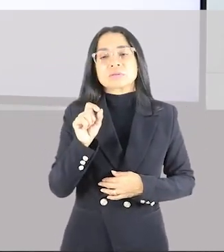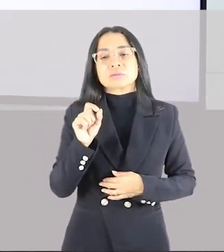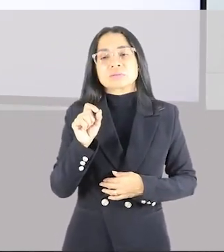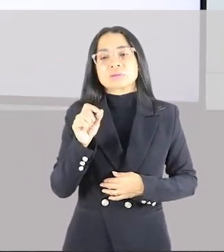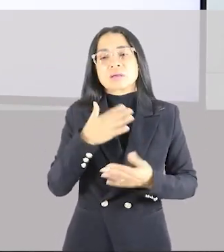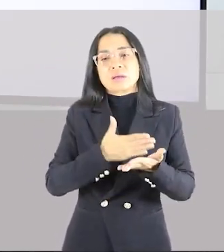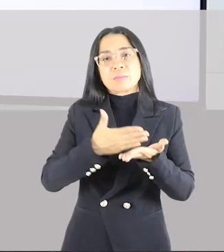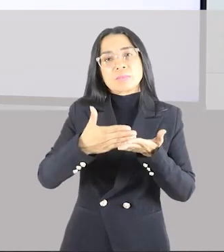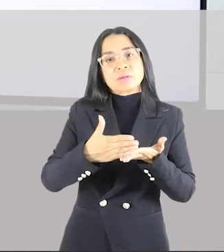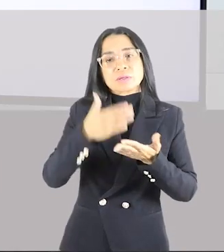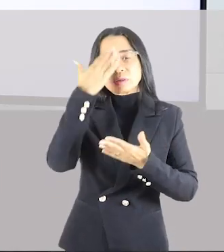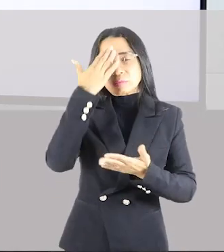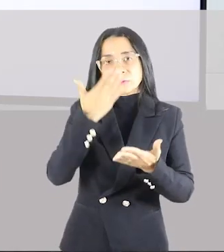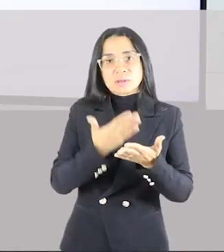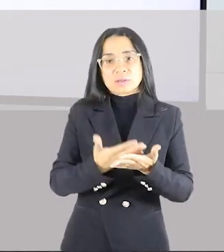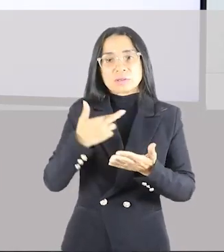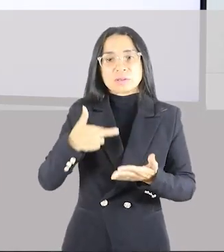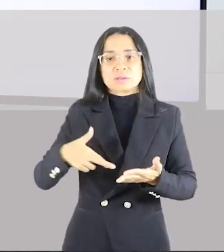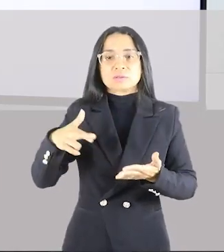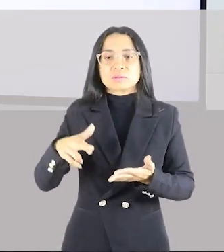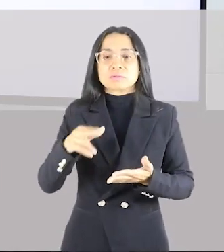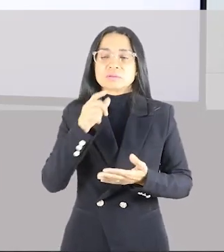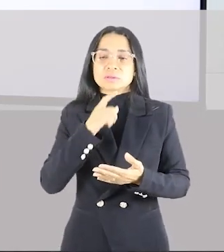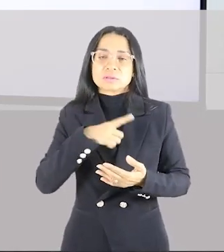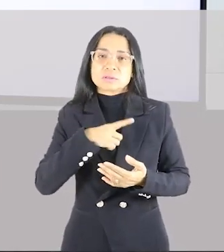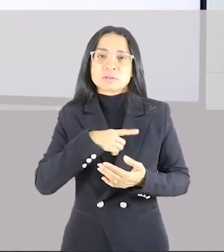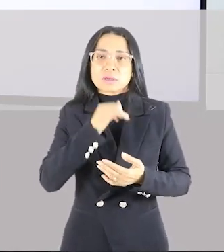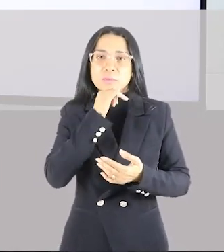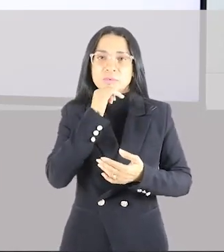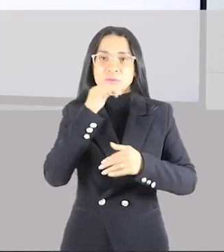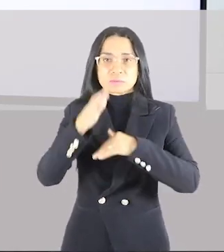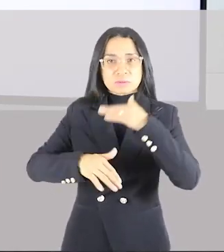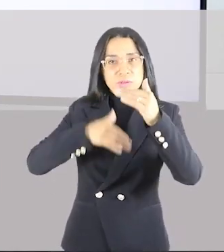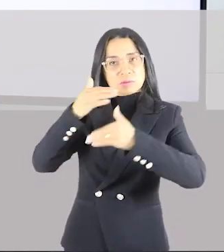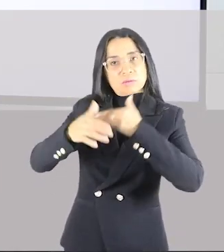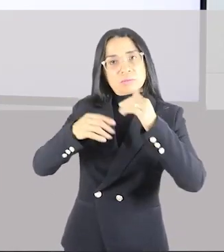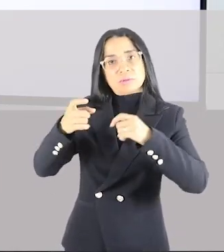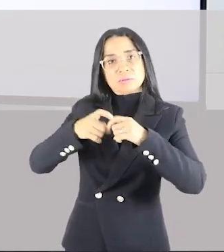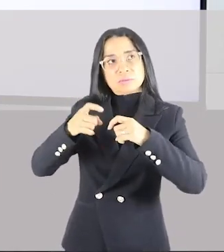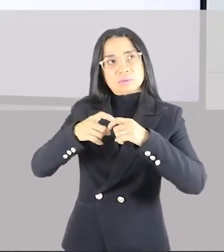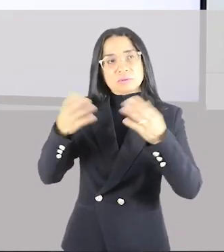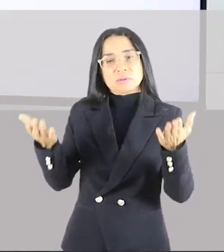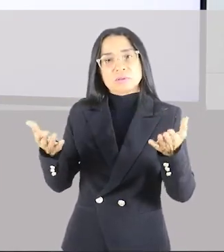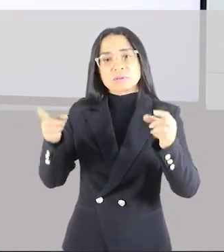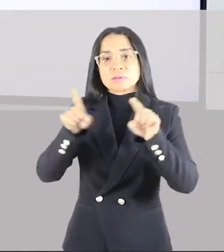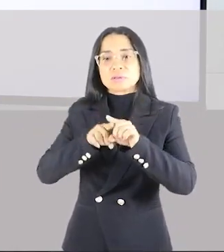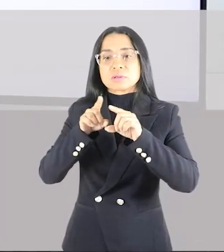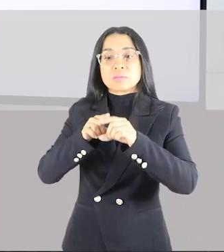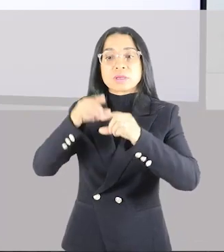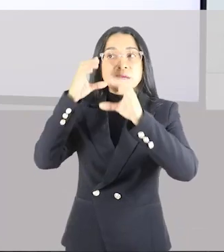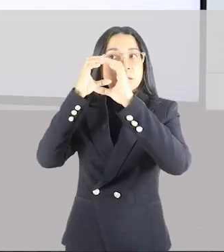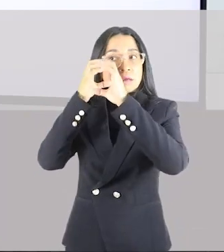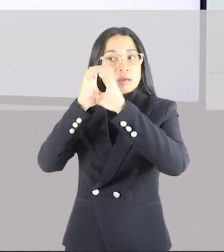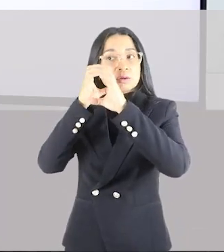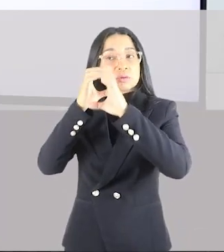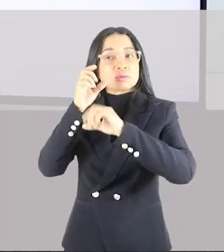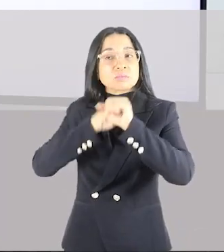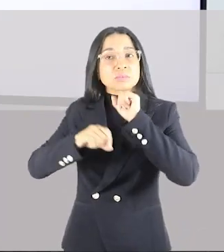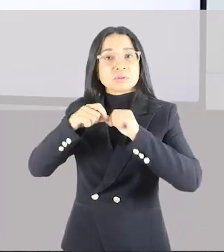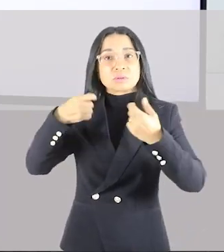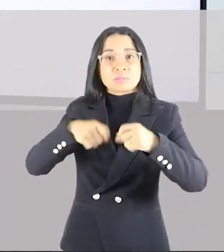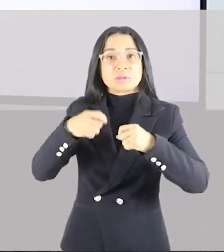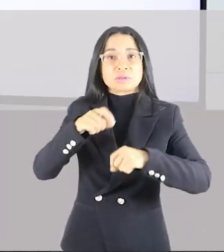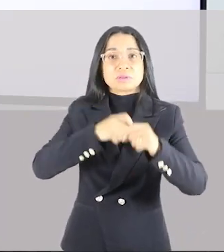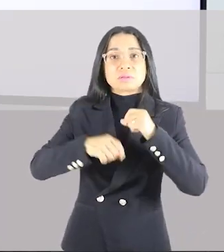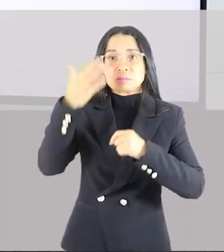a partir de uma crença religiosa, você tem, por exemplo, o desenvolvimento da medicina, além da astronomia, porque era necessário para entender as enchentes e